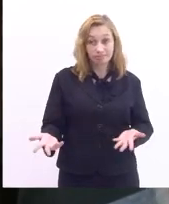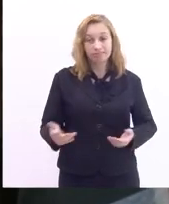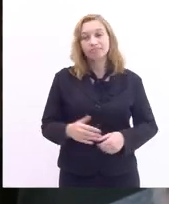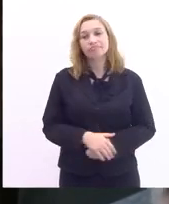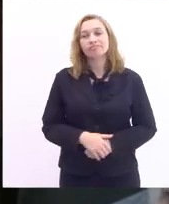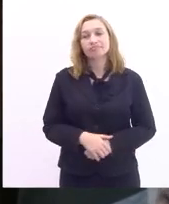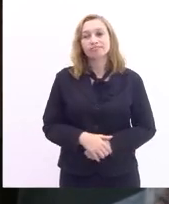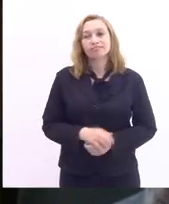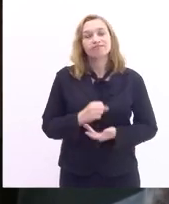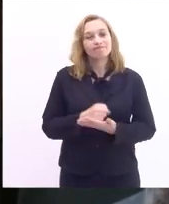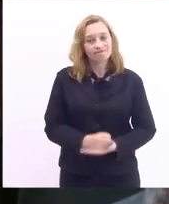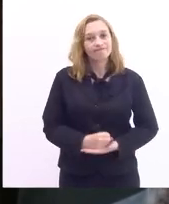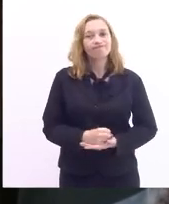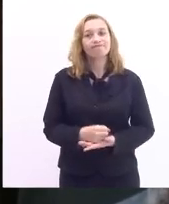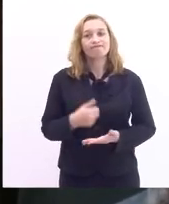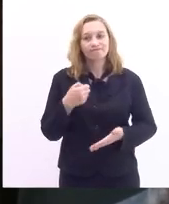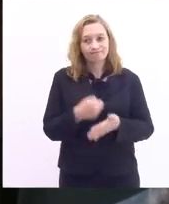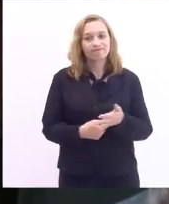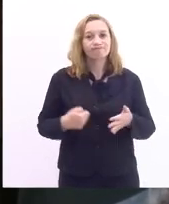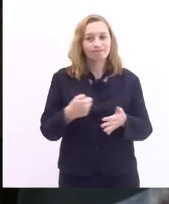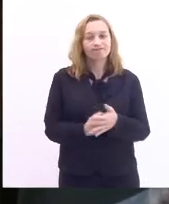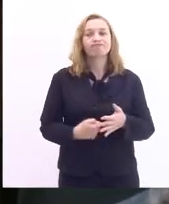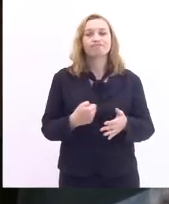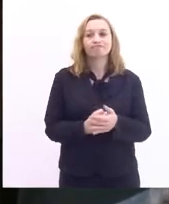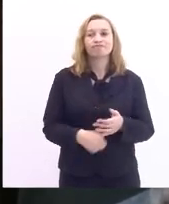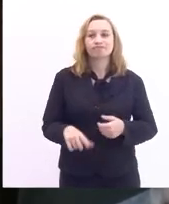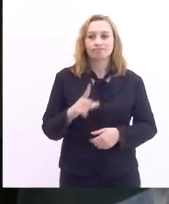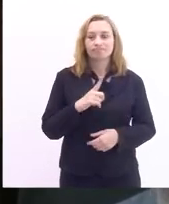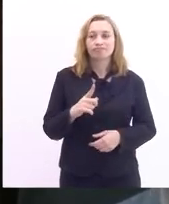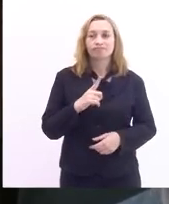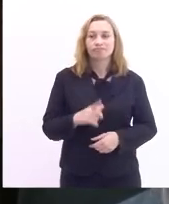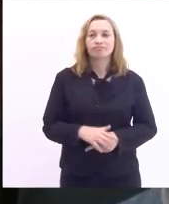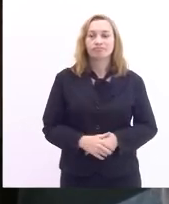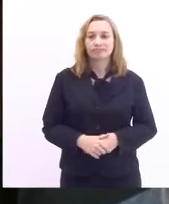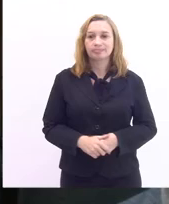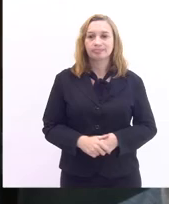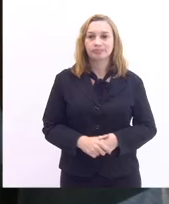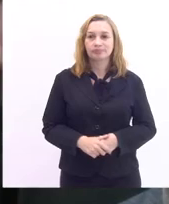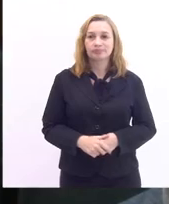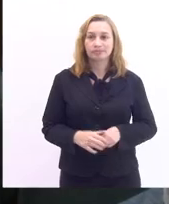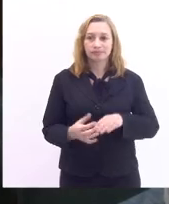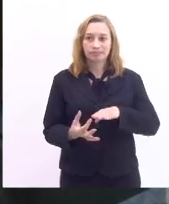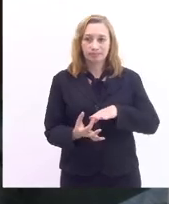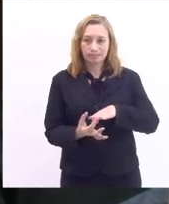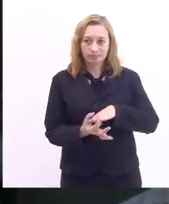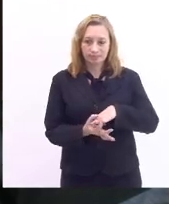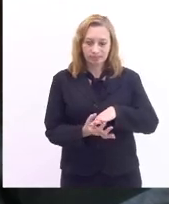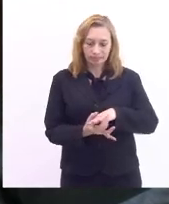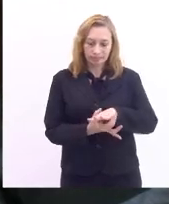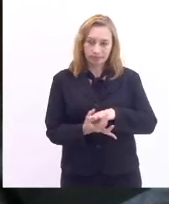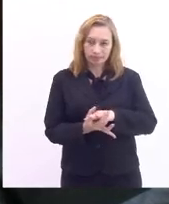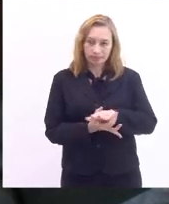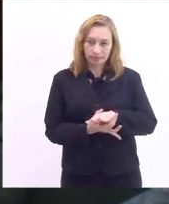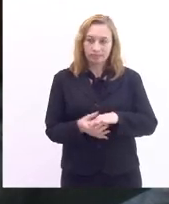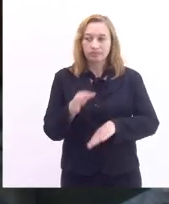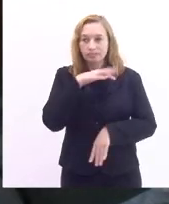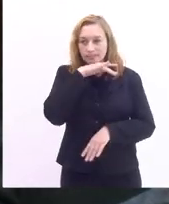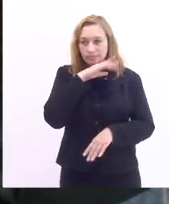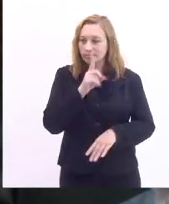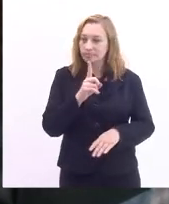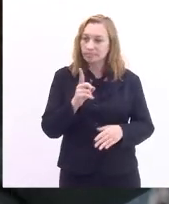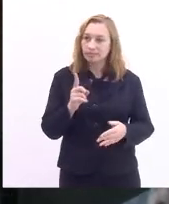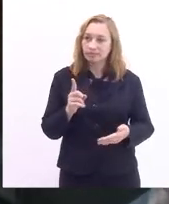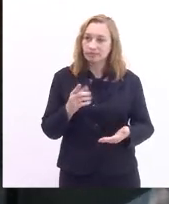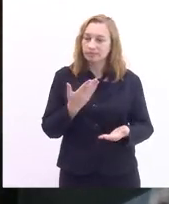eu andei com sandália com prego enfiada na frente para que eu não perdesse a